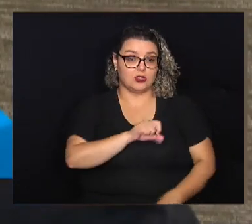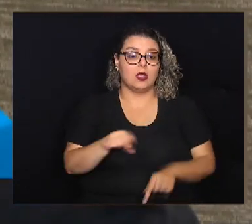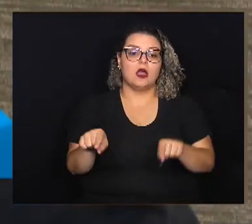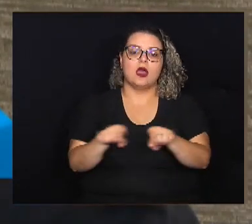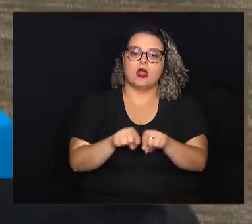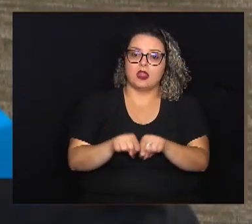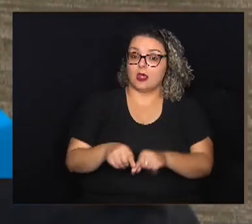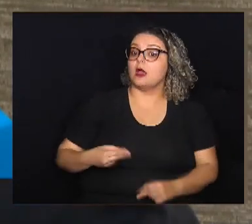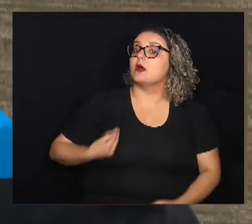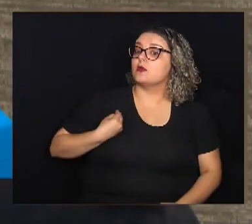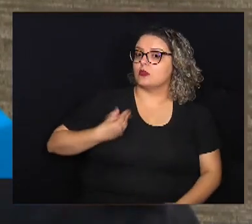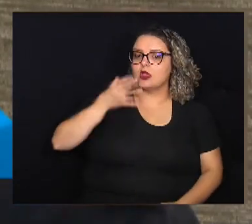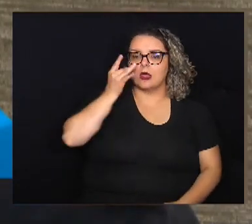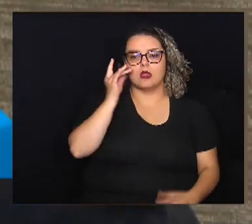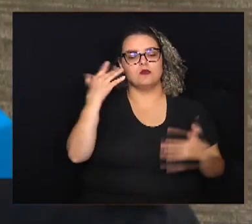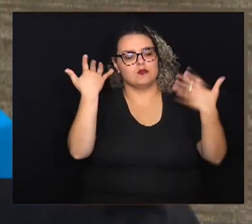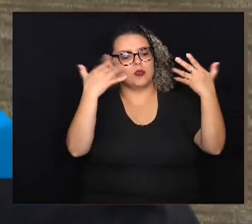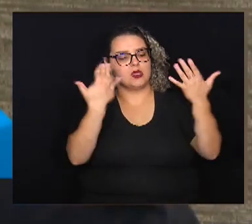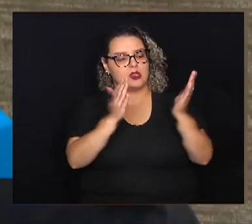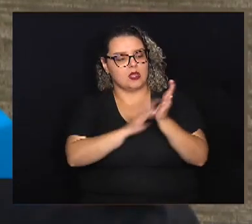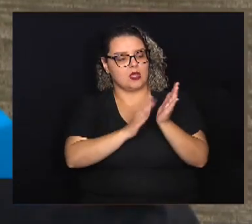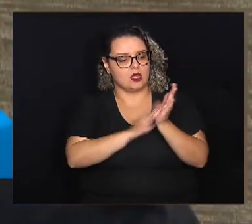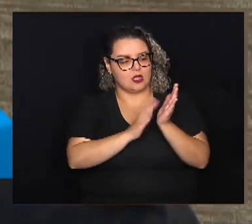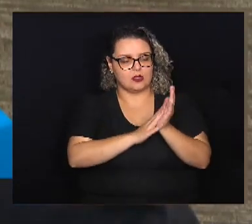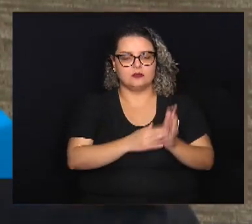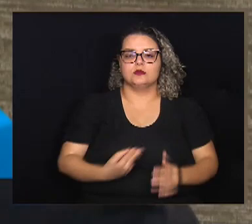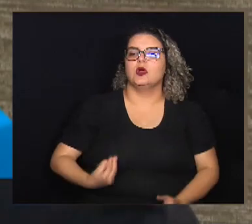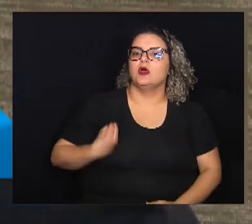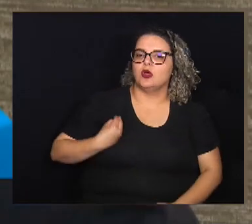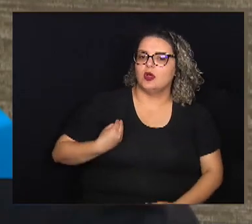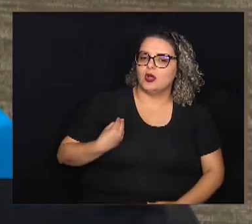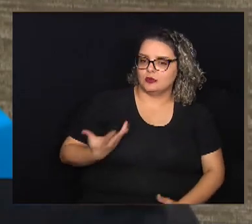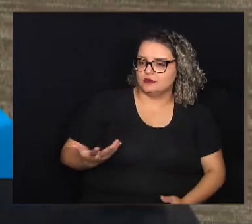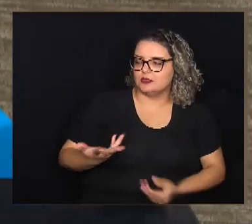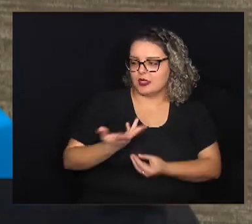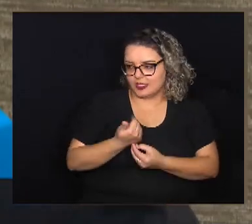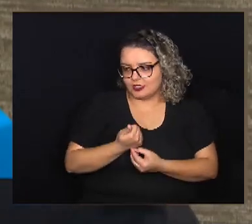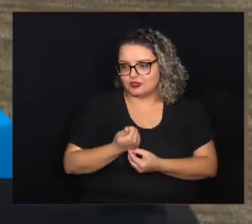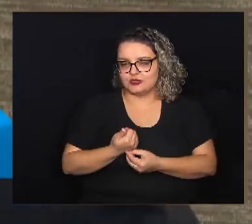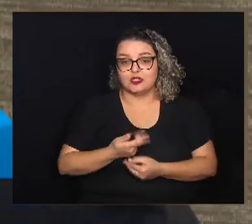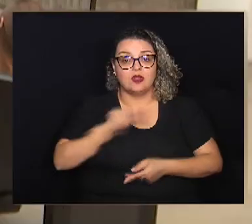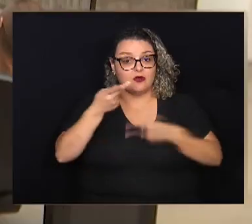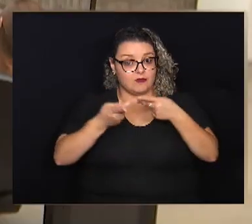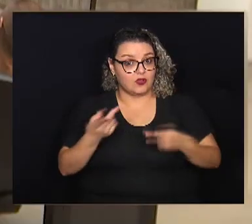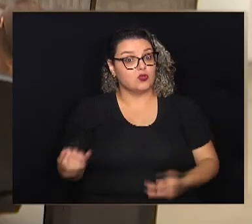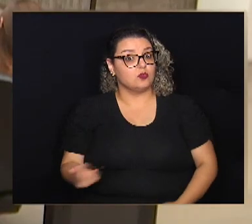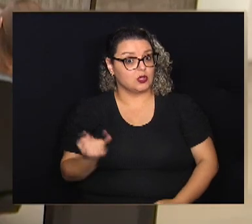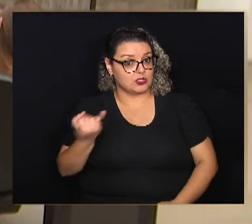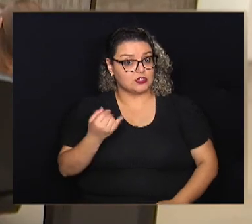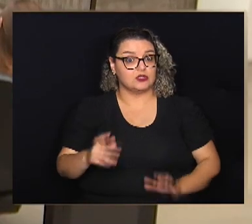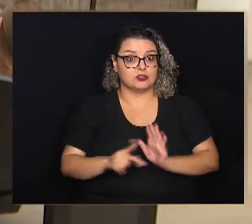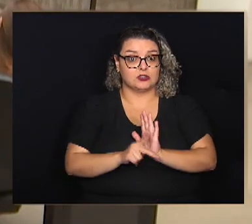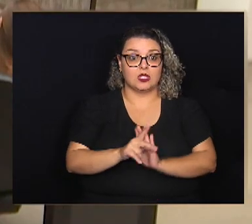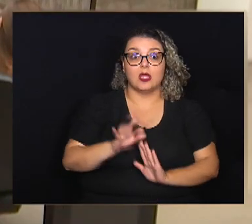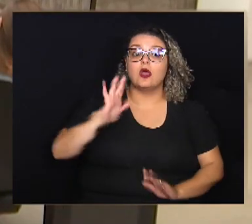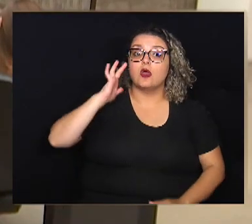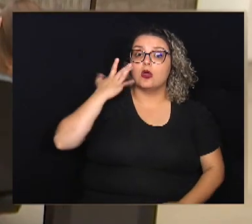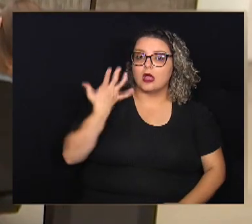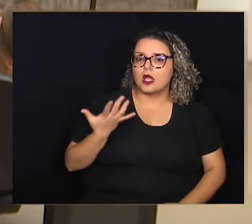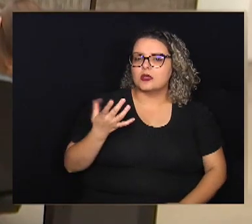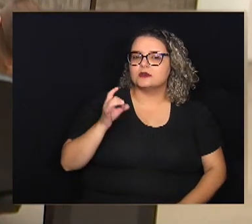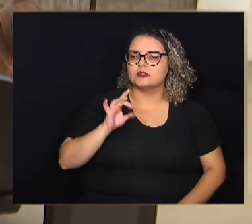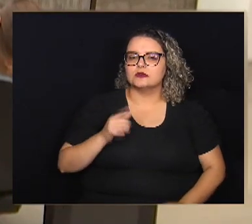compareceu parabenizou os artistas presentes e comentou sobre a importância do projeto para Campinas eu acho que só expressão